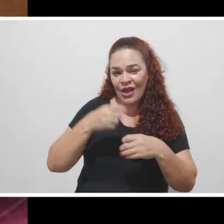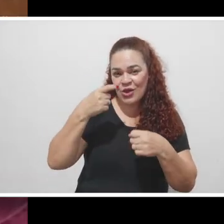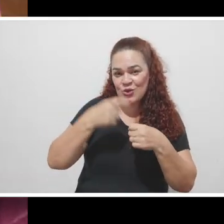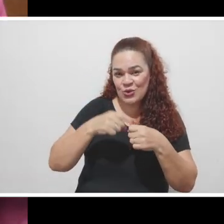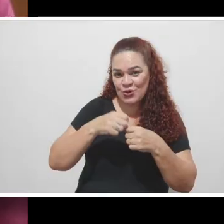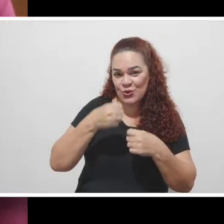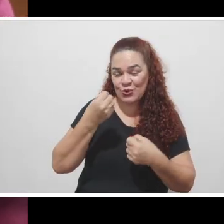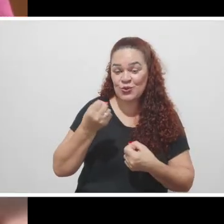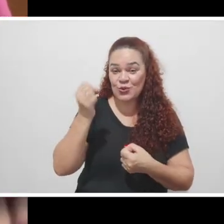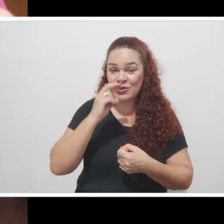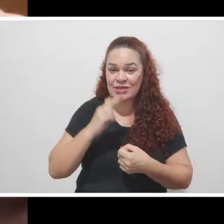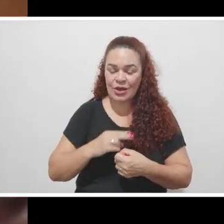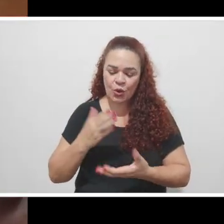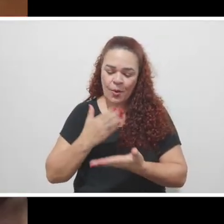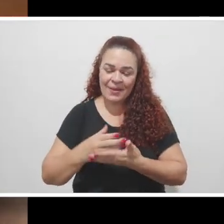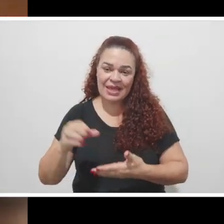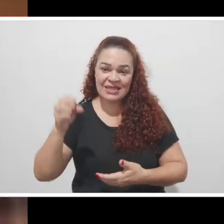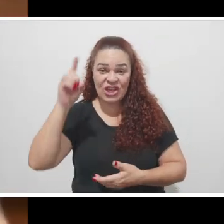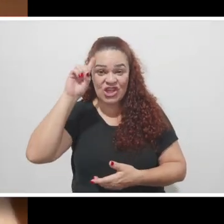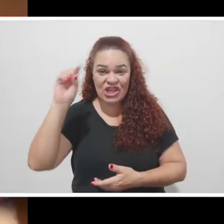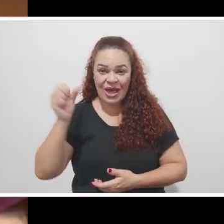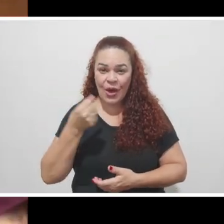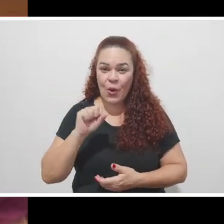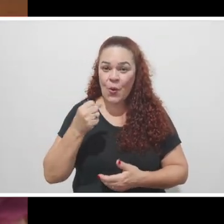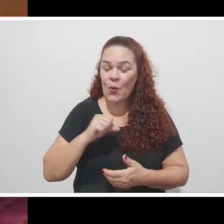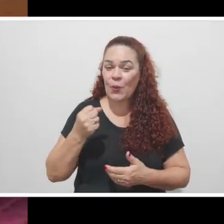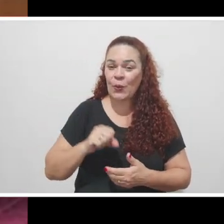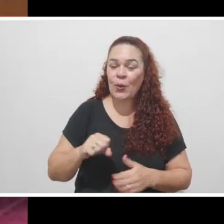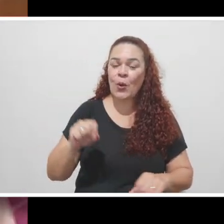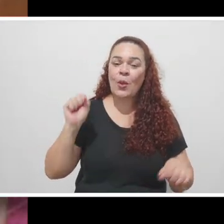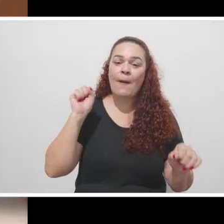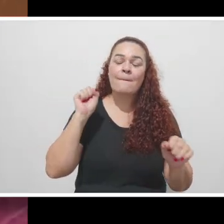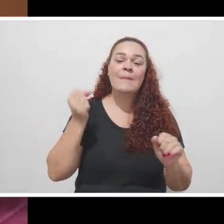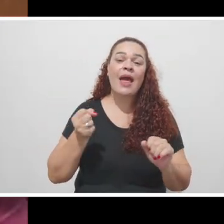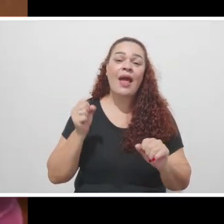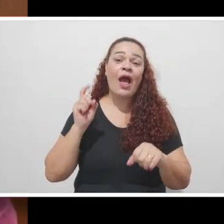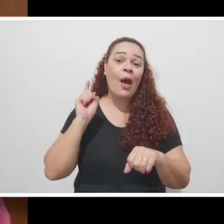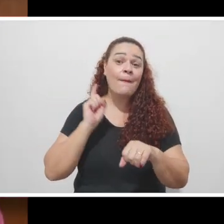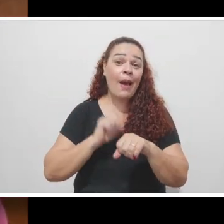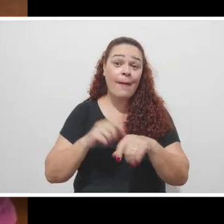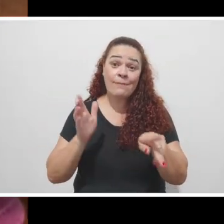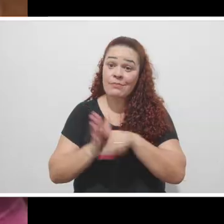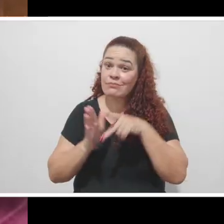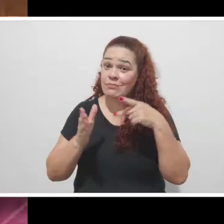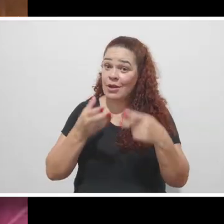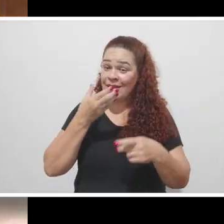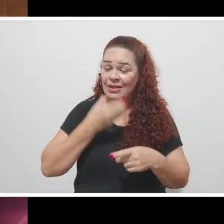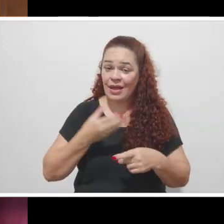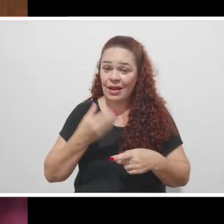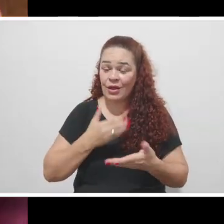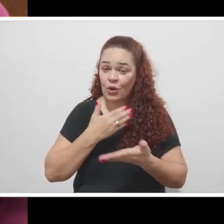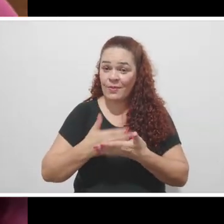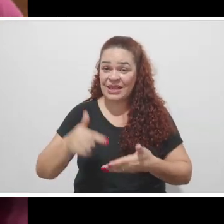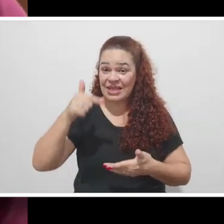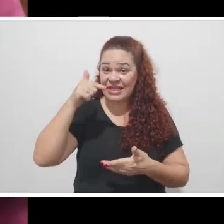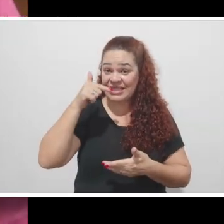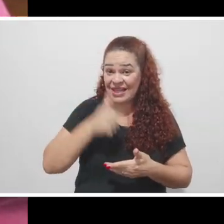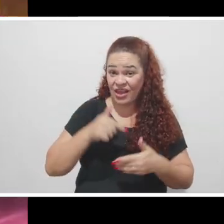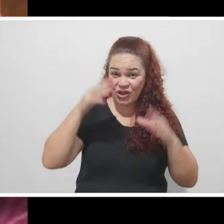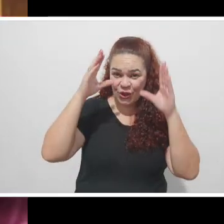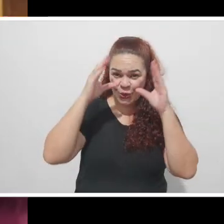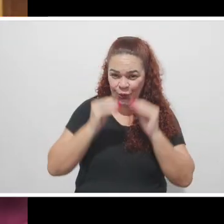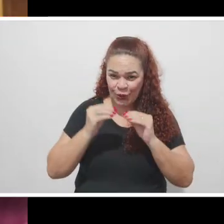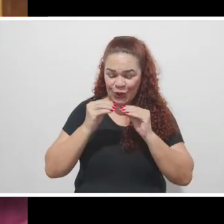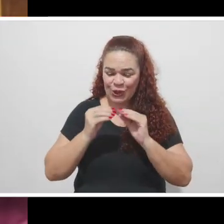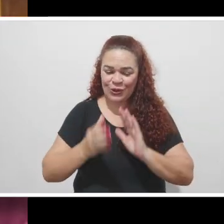aqui na cidade de Suzano. Dia 8 de dezembro já começa com a parada natalina, que vai acontecer às 7 horas da noite